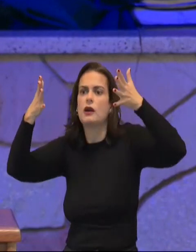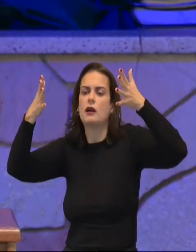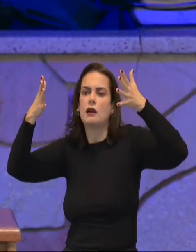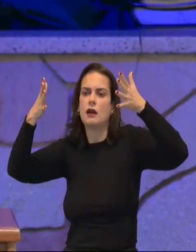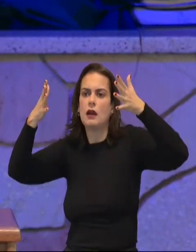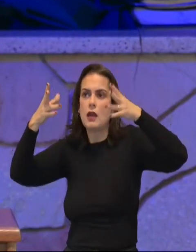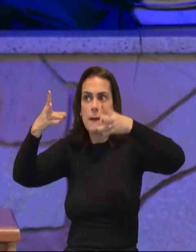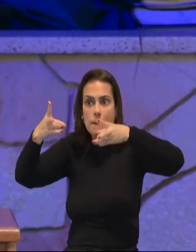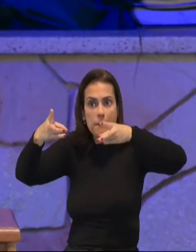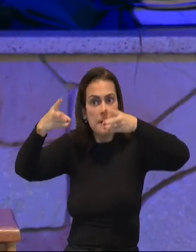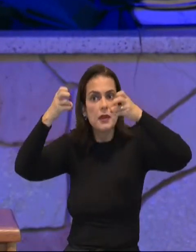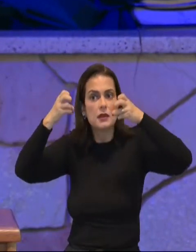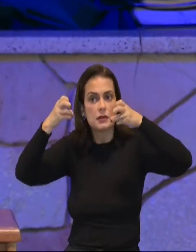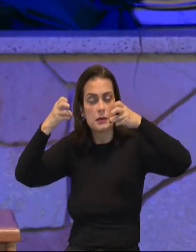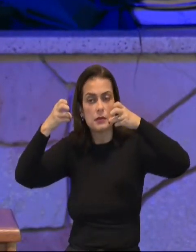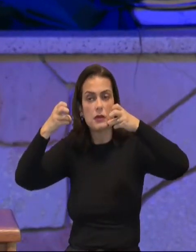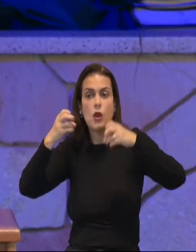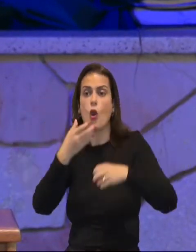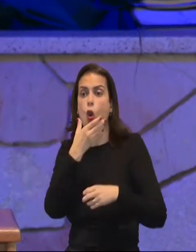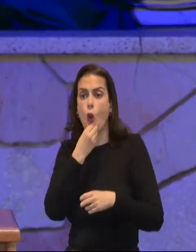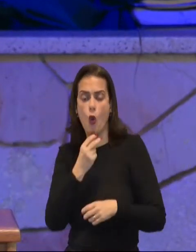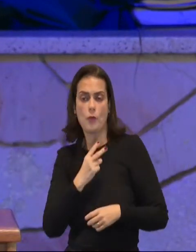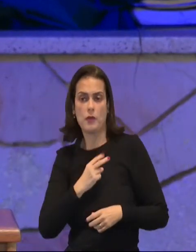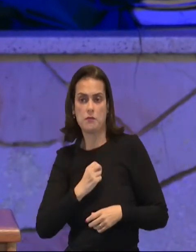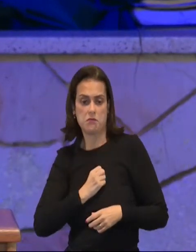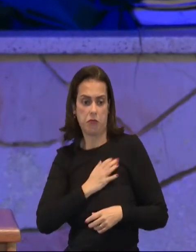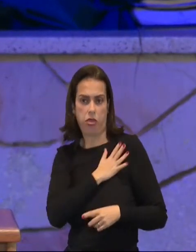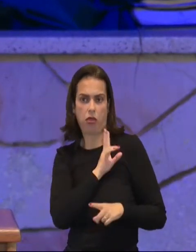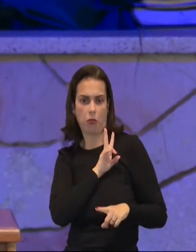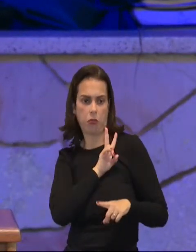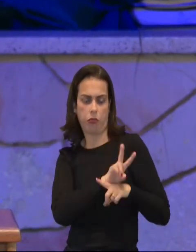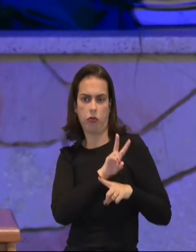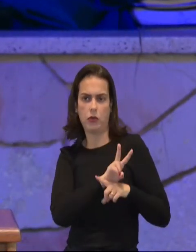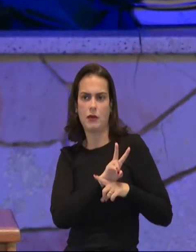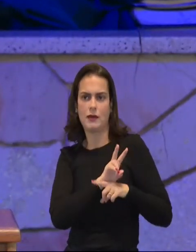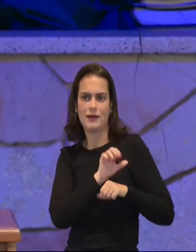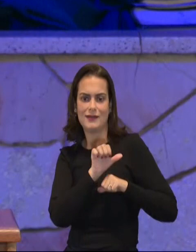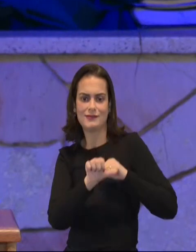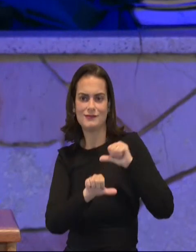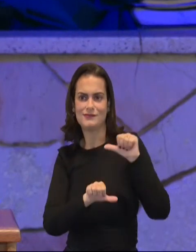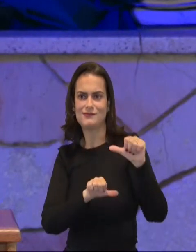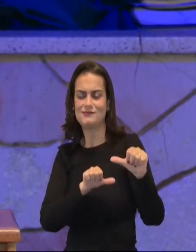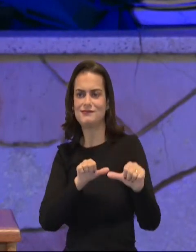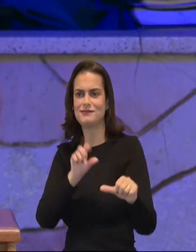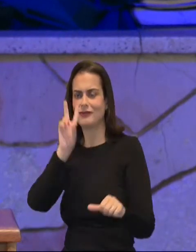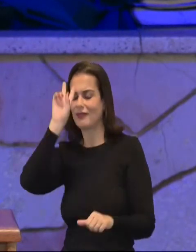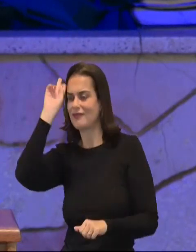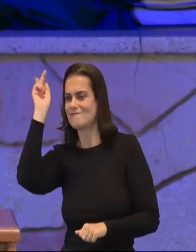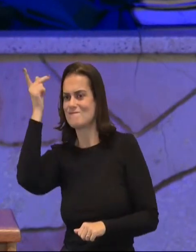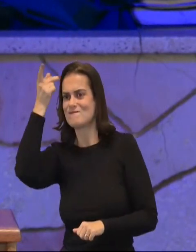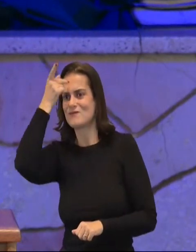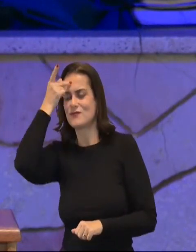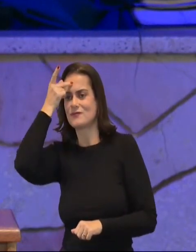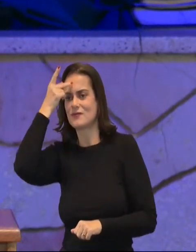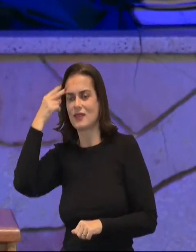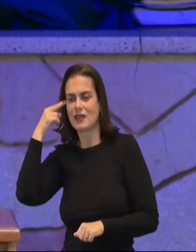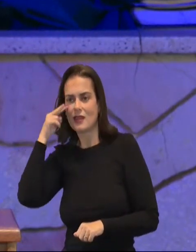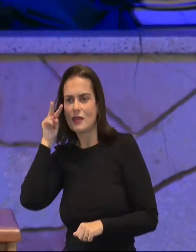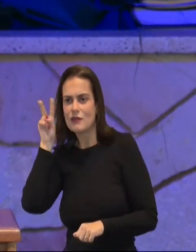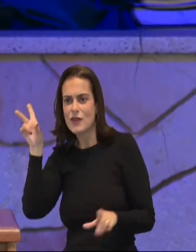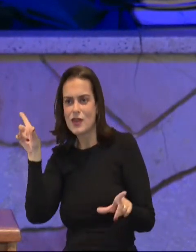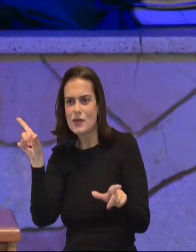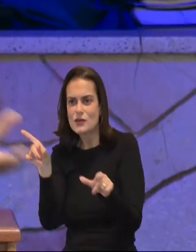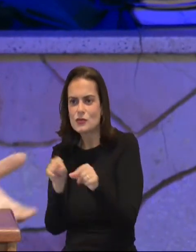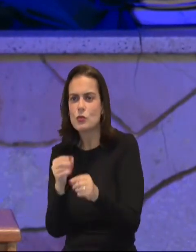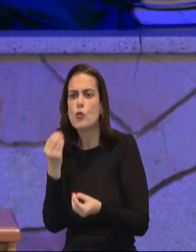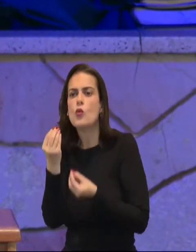percebo que a vida do carcereiro, a trajetória de conversão do carcereiro, é exatamente um quadro, talvez um resumo